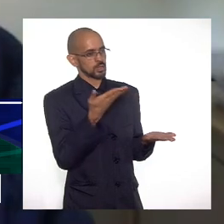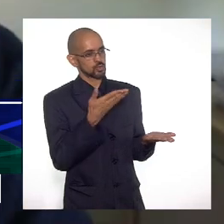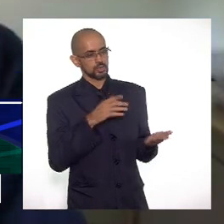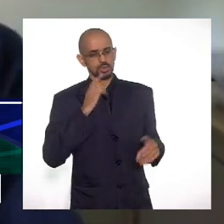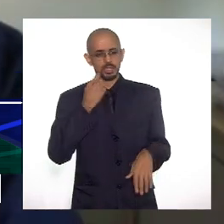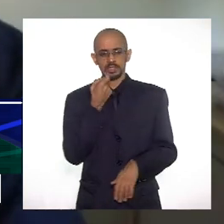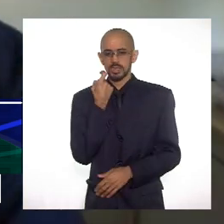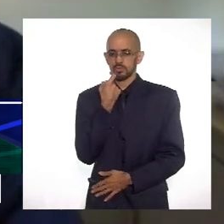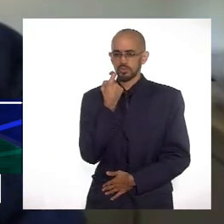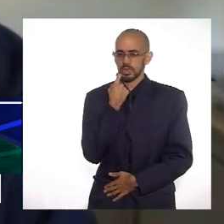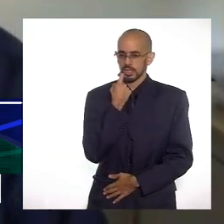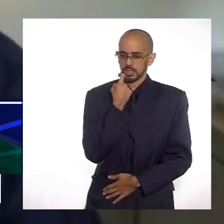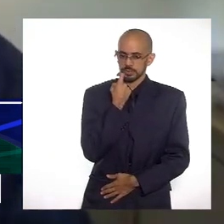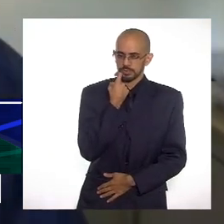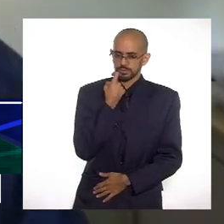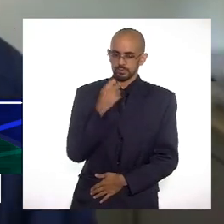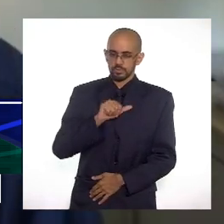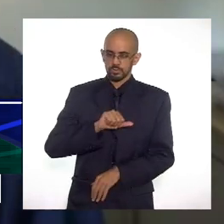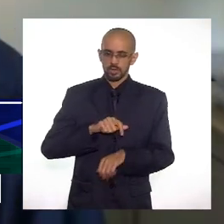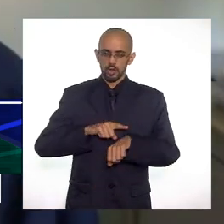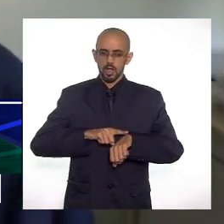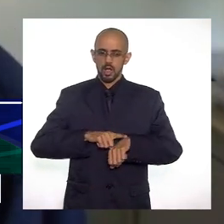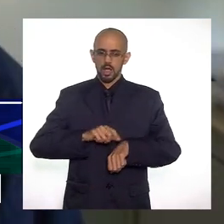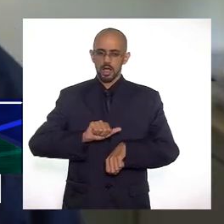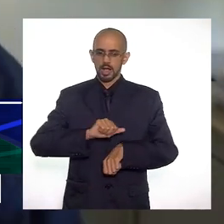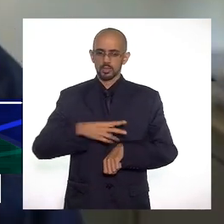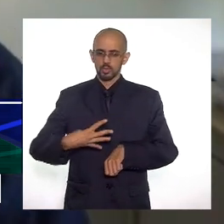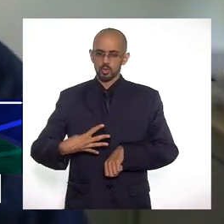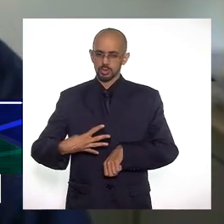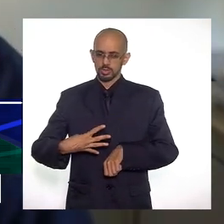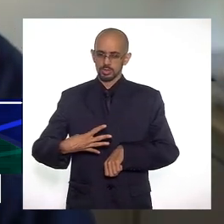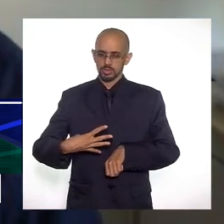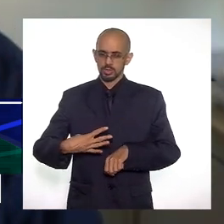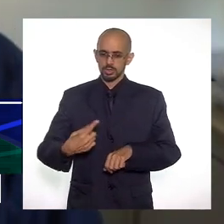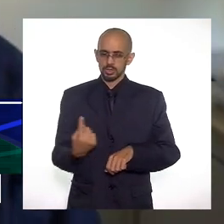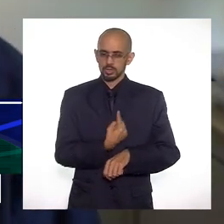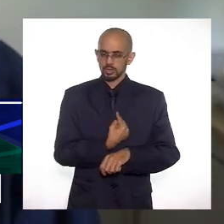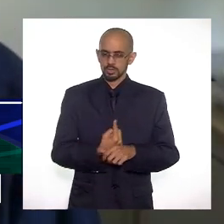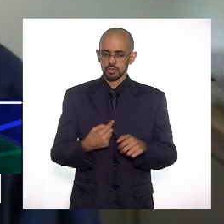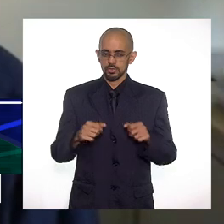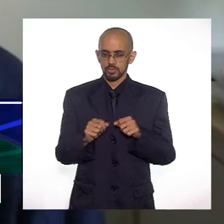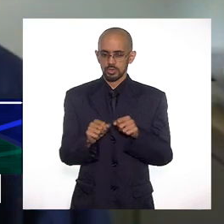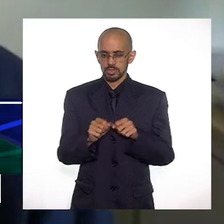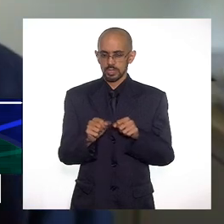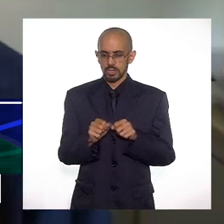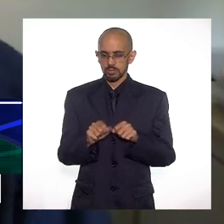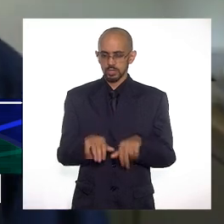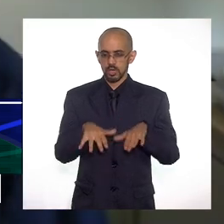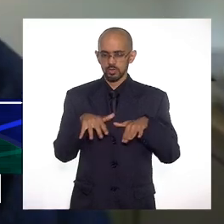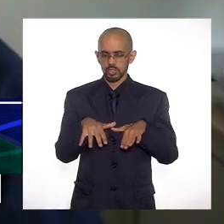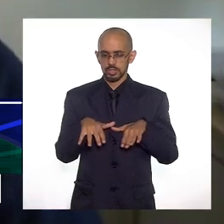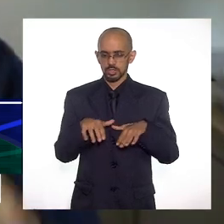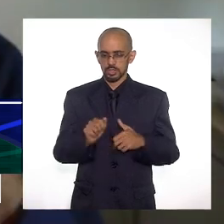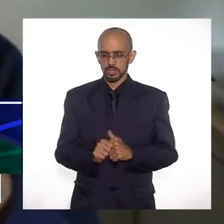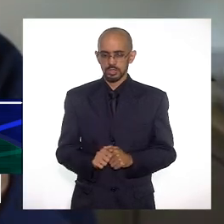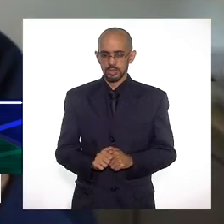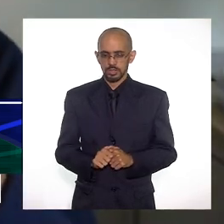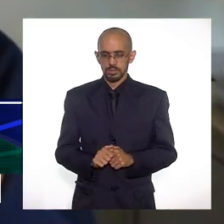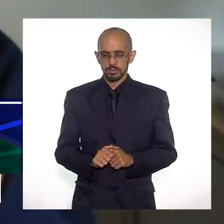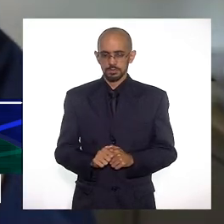sexta-feira, às 14 horas, fizemos audiência pública